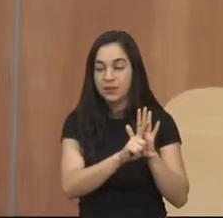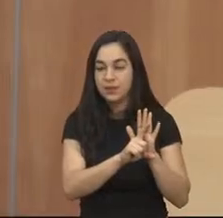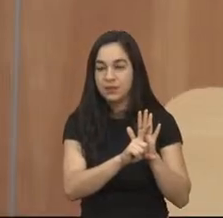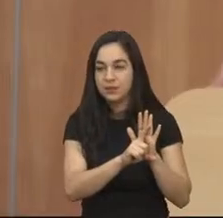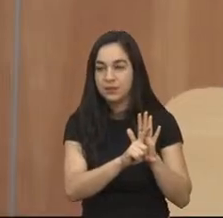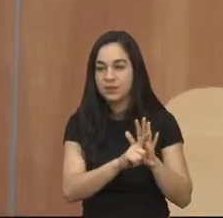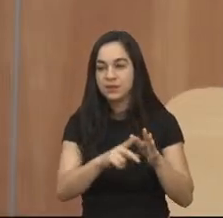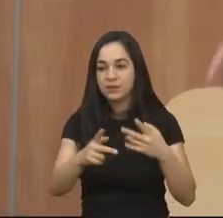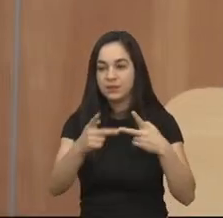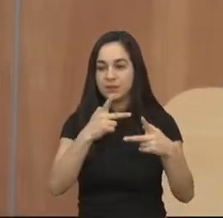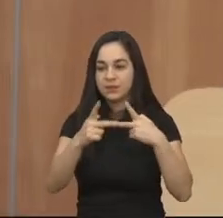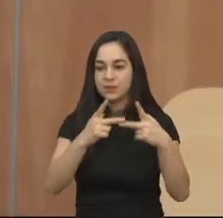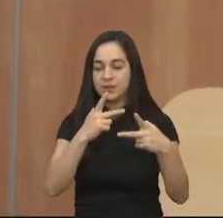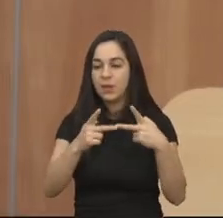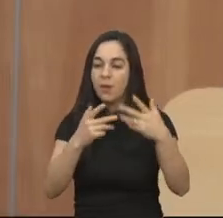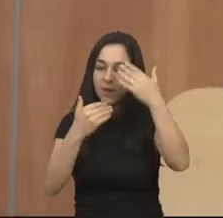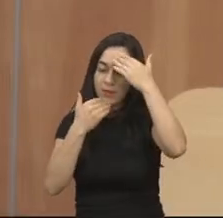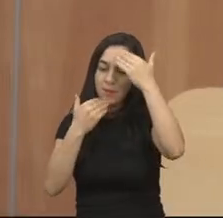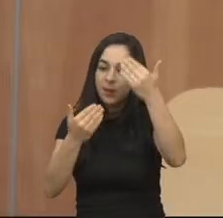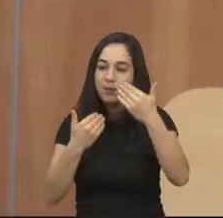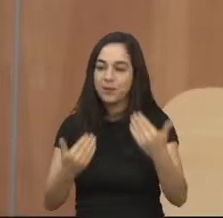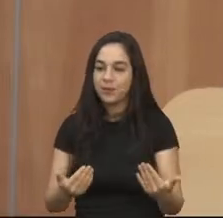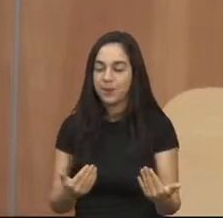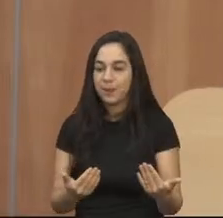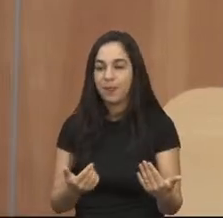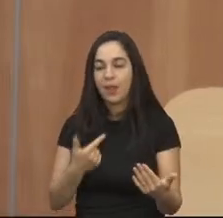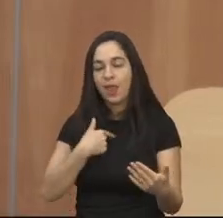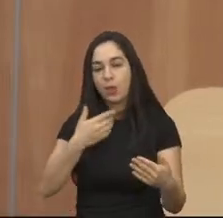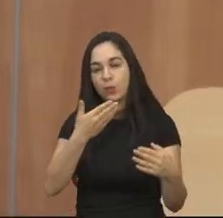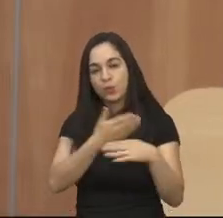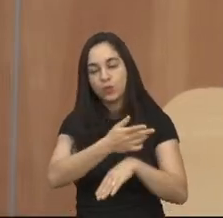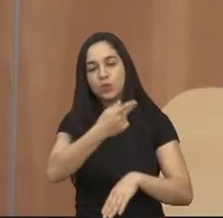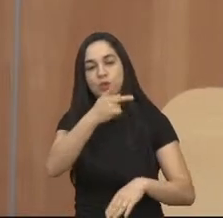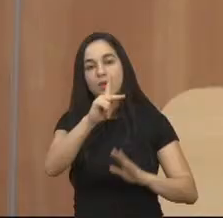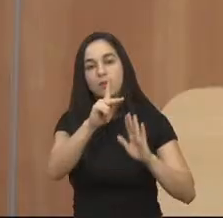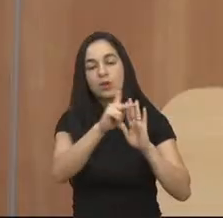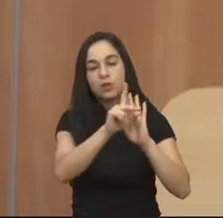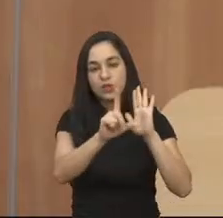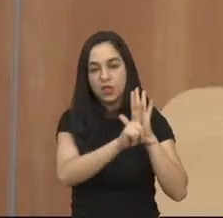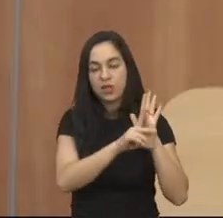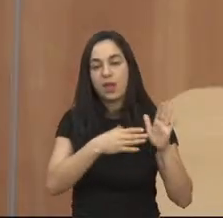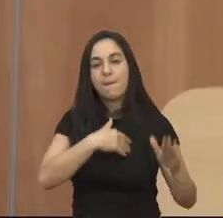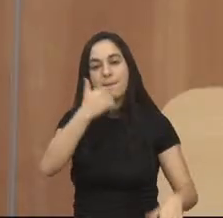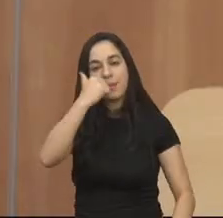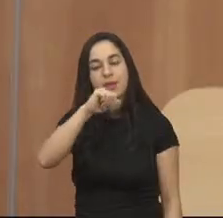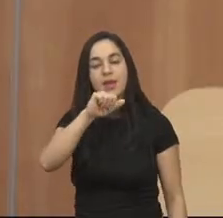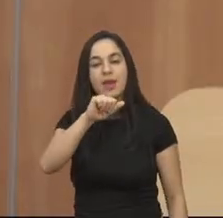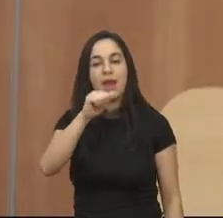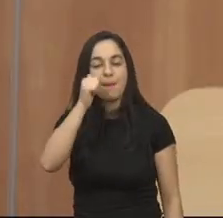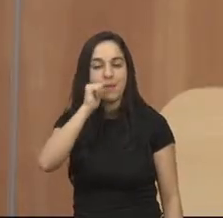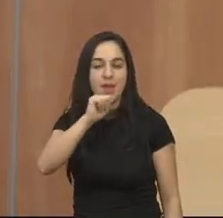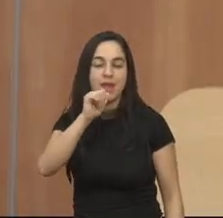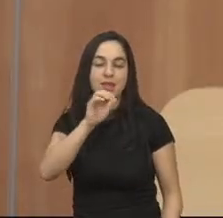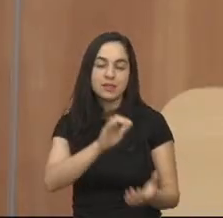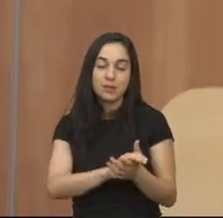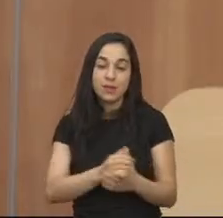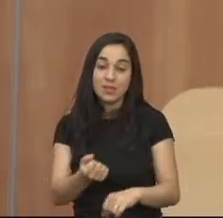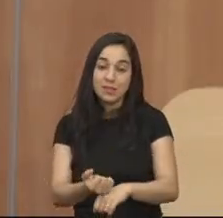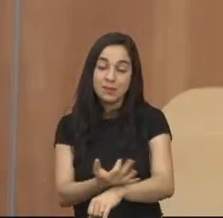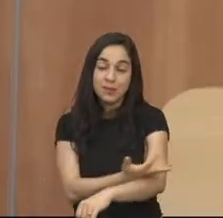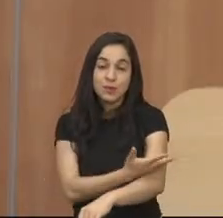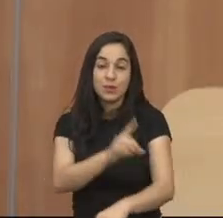Campos. Foi uma honra, participei também, né, do seu projeto lá. Minha esposa esteve lá, minha esposa se emocionou no dia, né, a